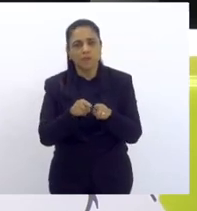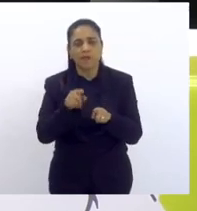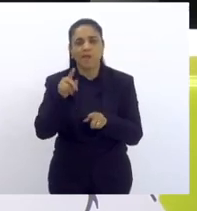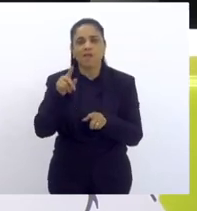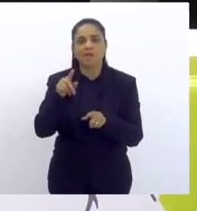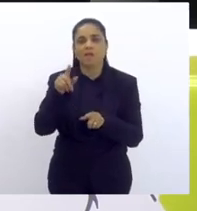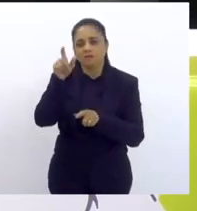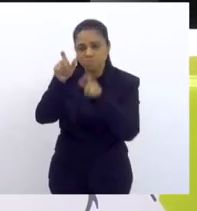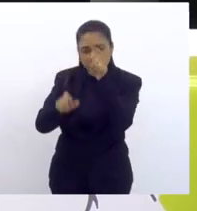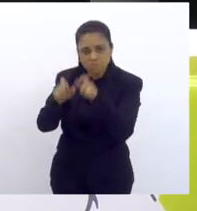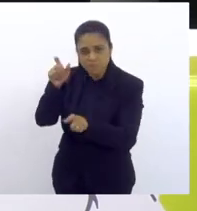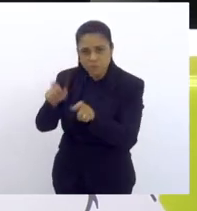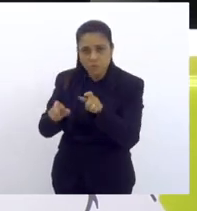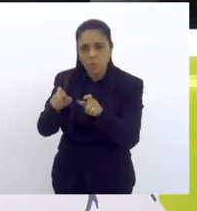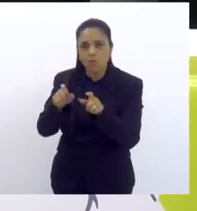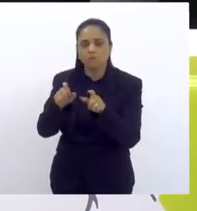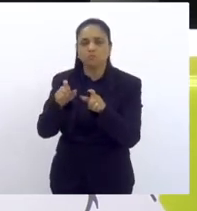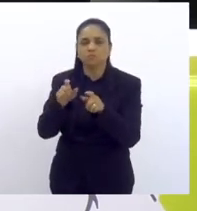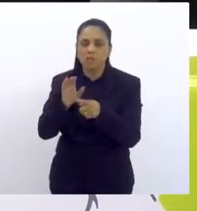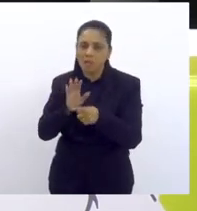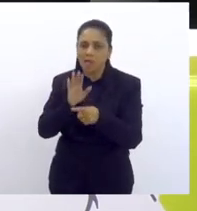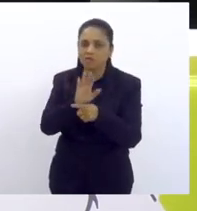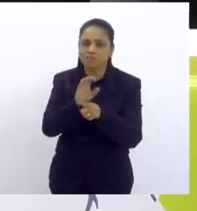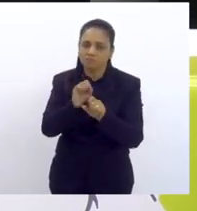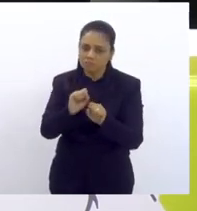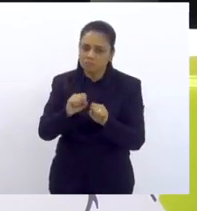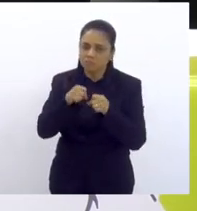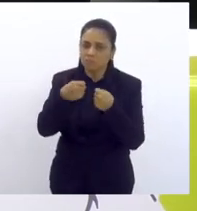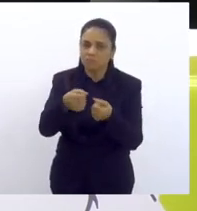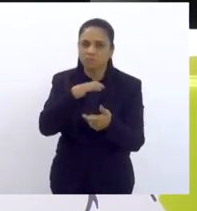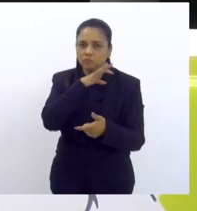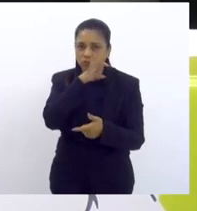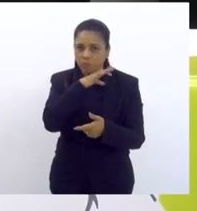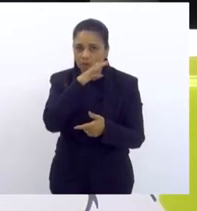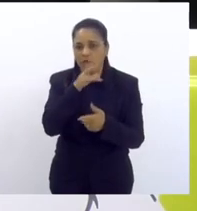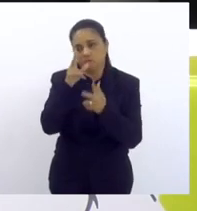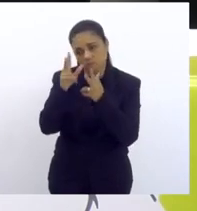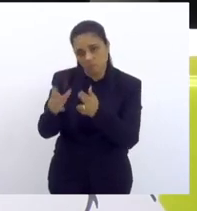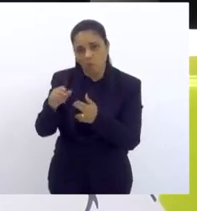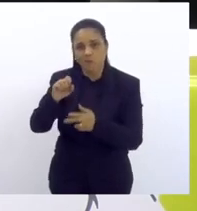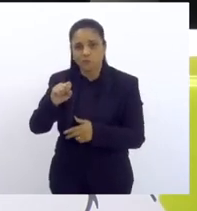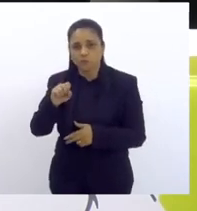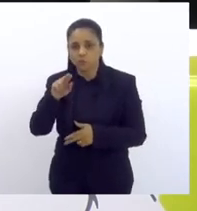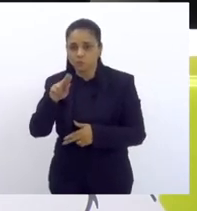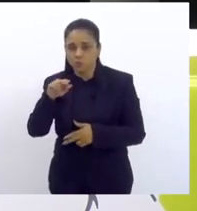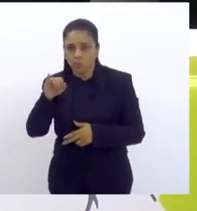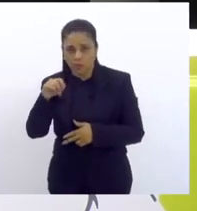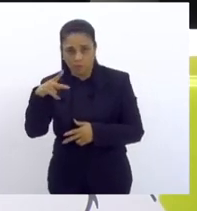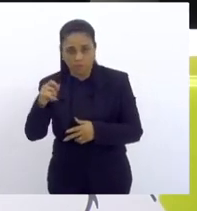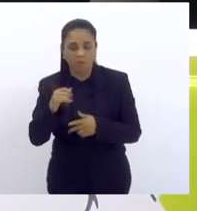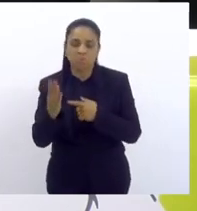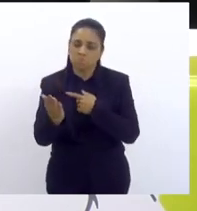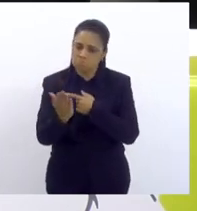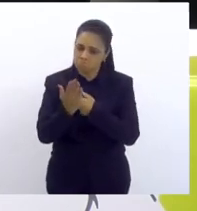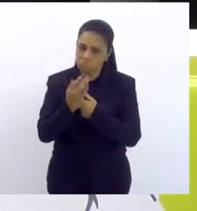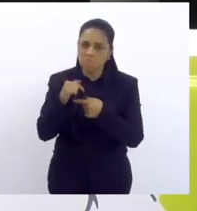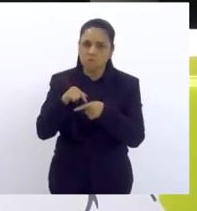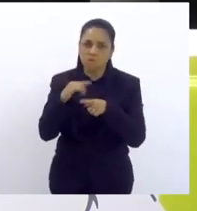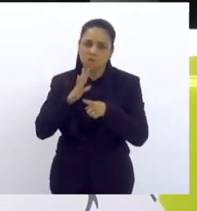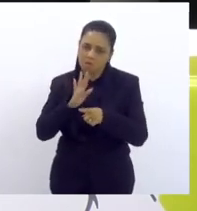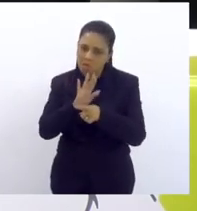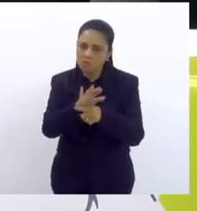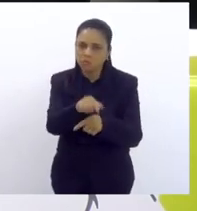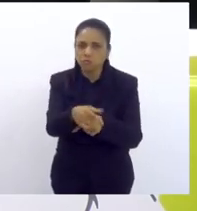disposição da defesa dos animais como é o caso da suipa Então conte para a gente Conte conosco para continuar